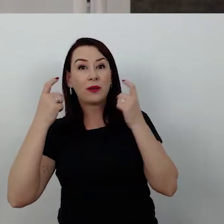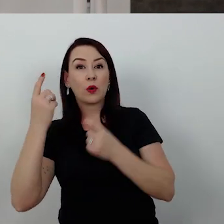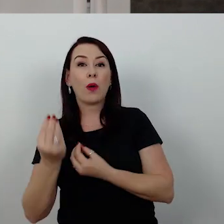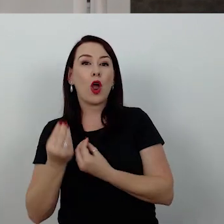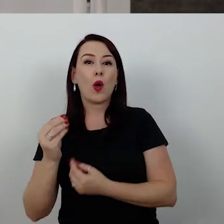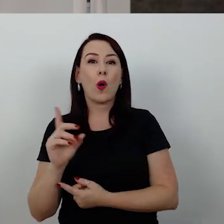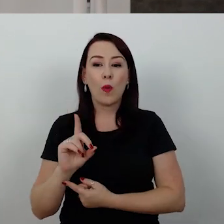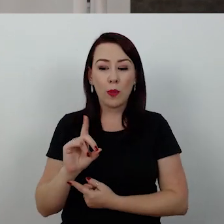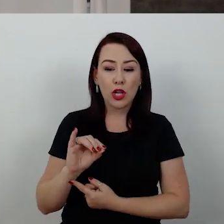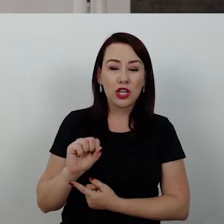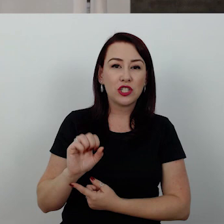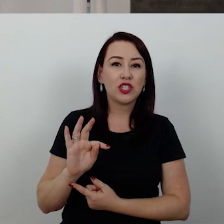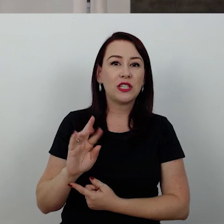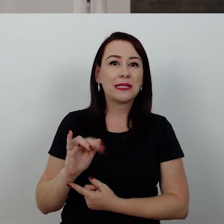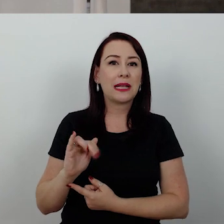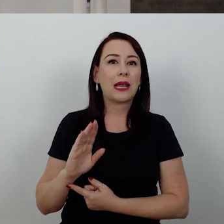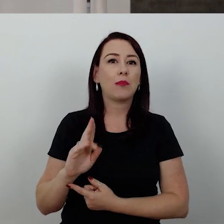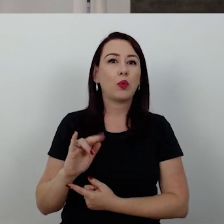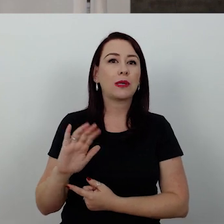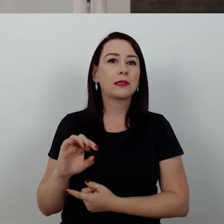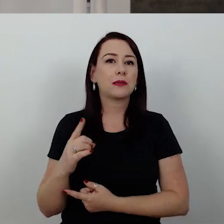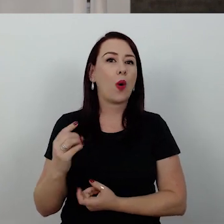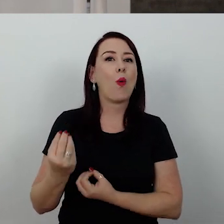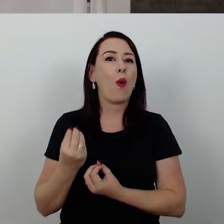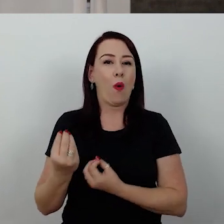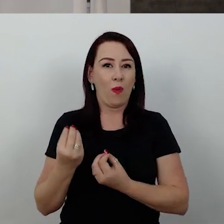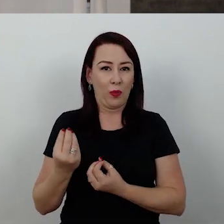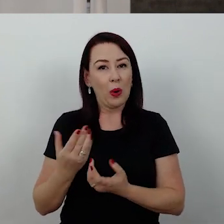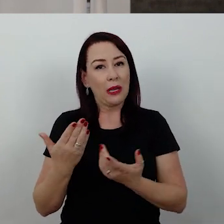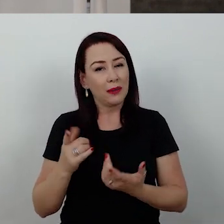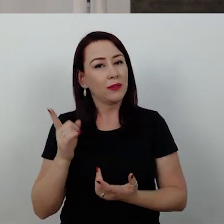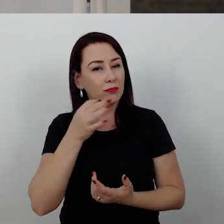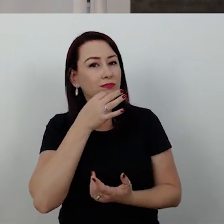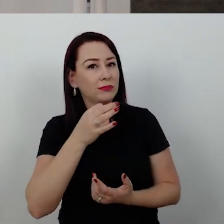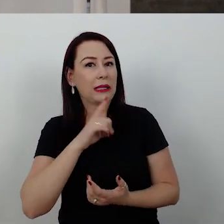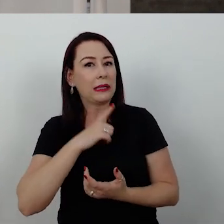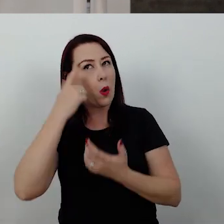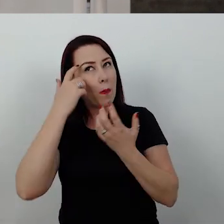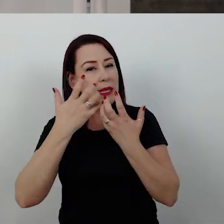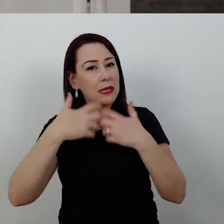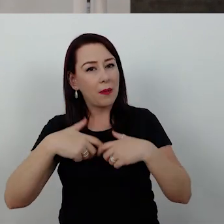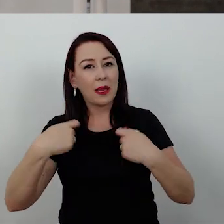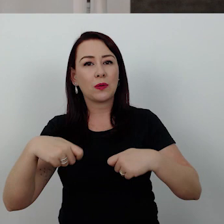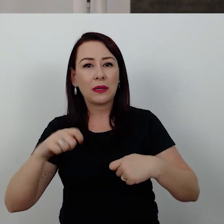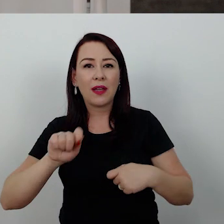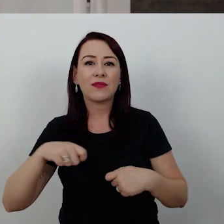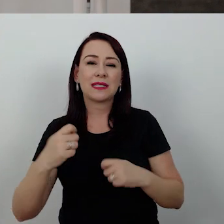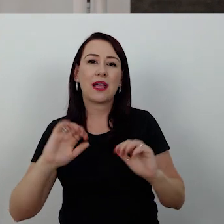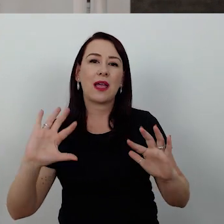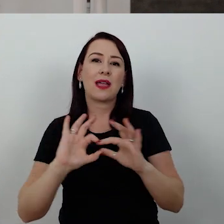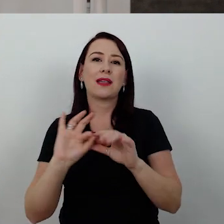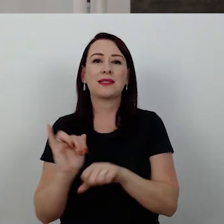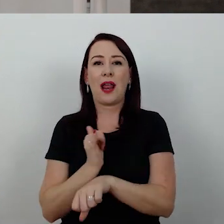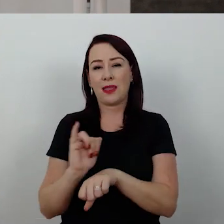ser gravados agora, né? E aí eu acho que existe um pensamento que deve ser estratégico, pensando mesmo